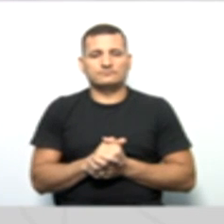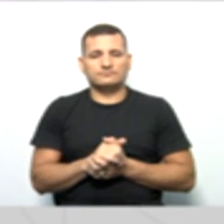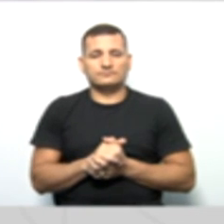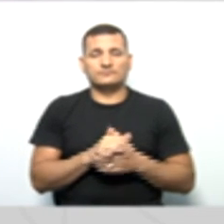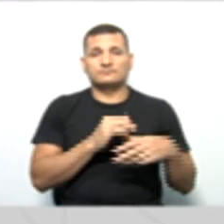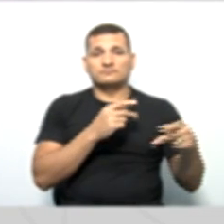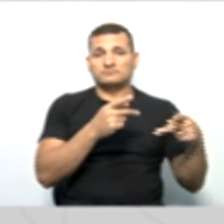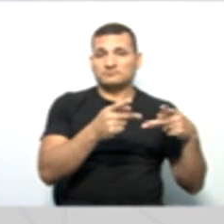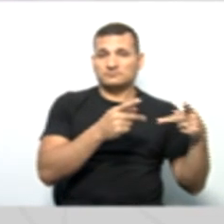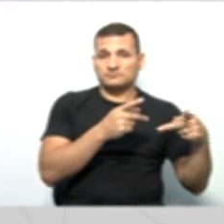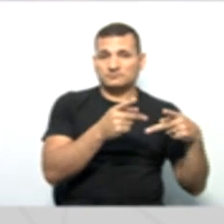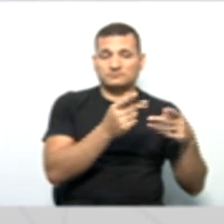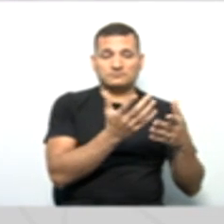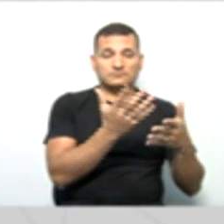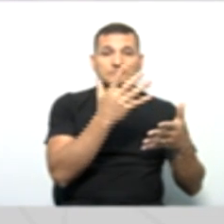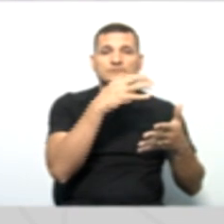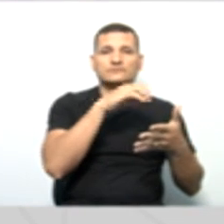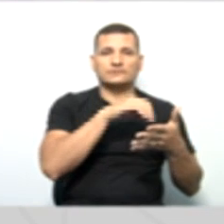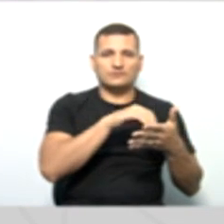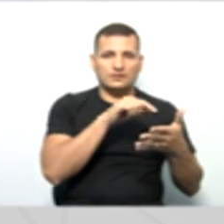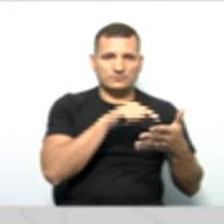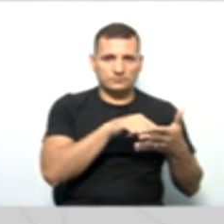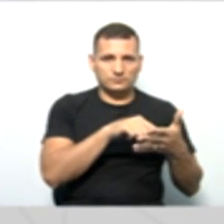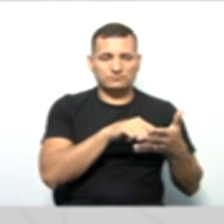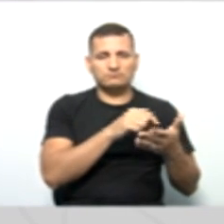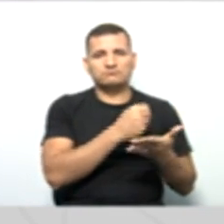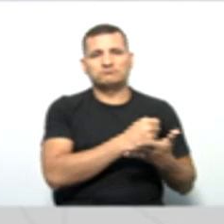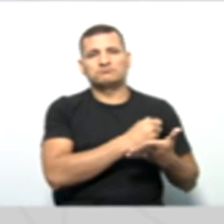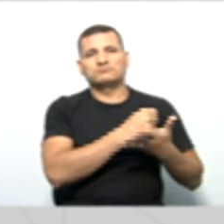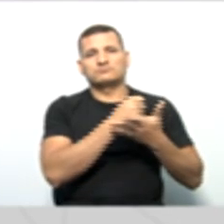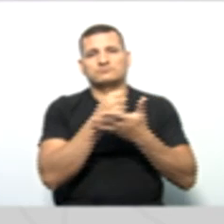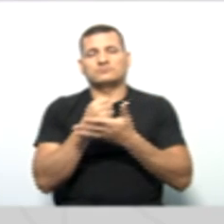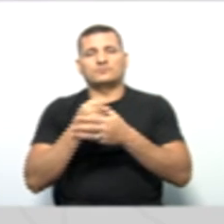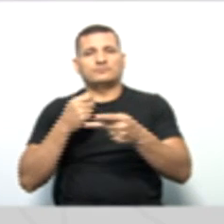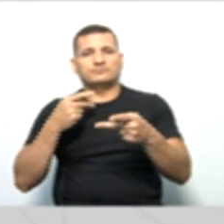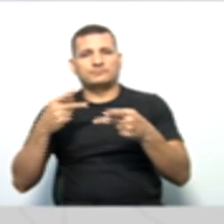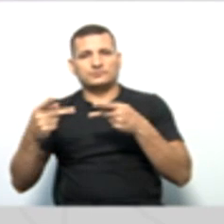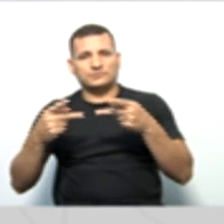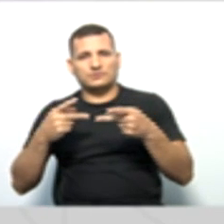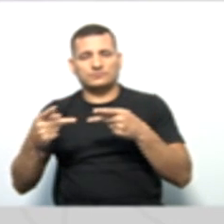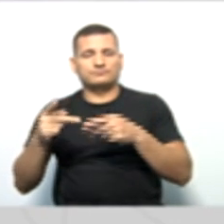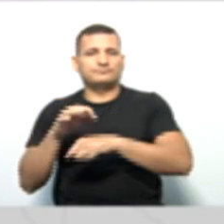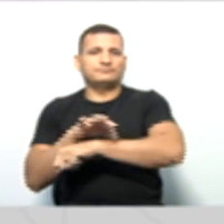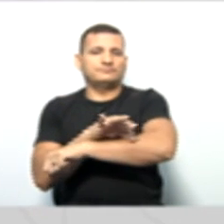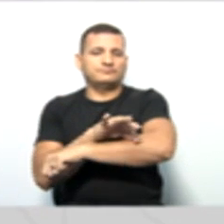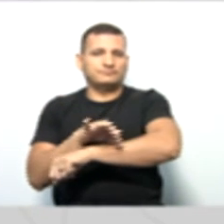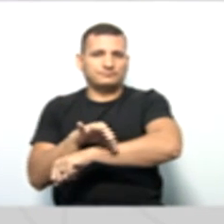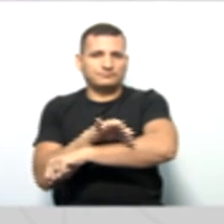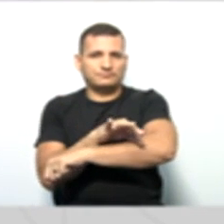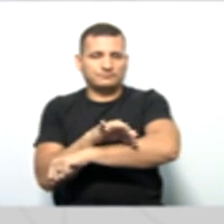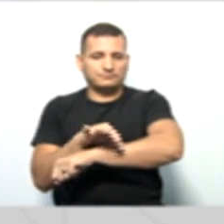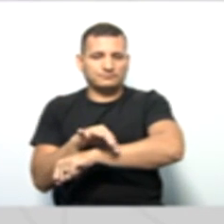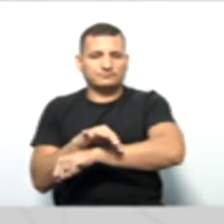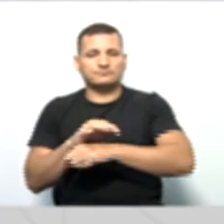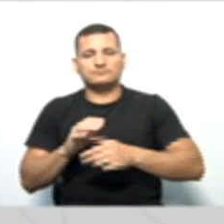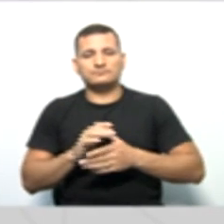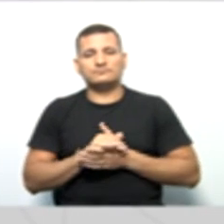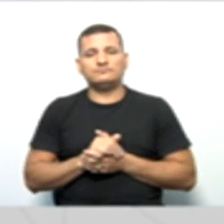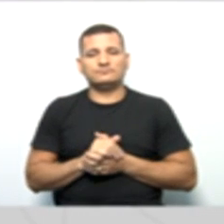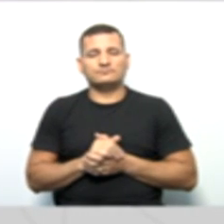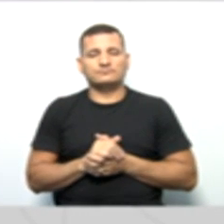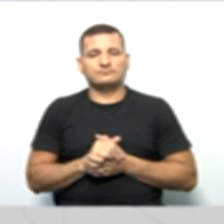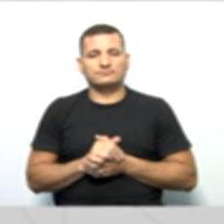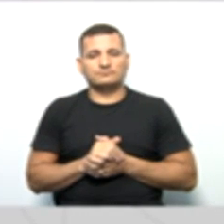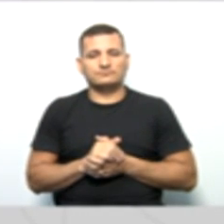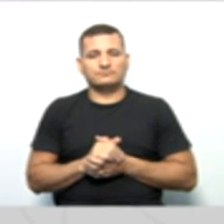dados também dão subsídios para o meu projeto arquitetural ou projeto arquitetônico, tá? Vai depender aí da literatura que